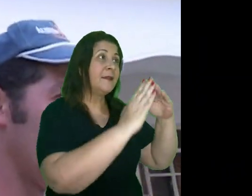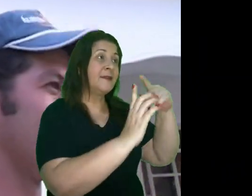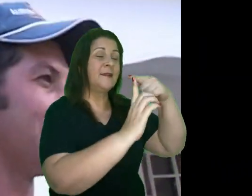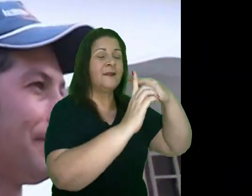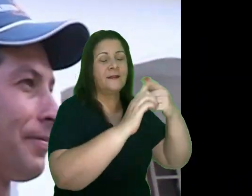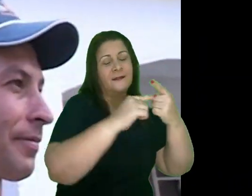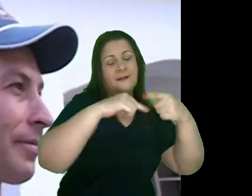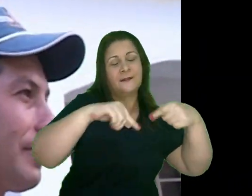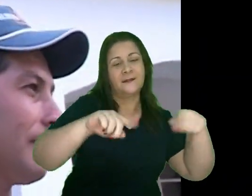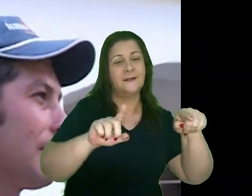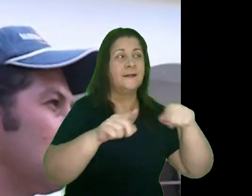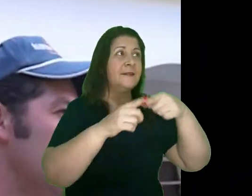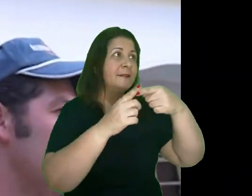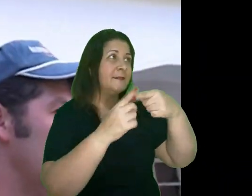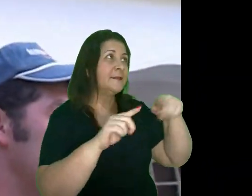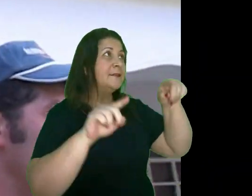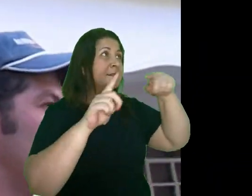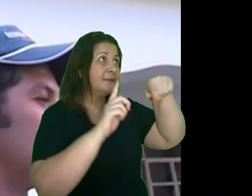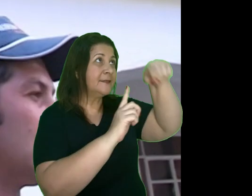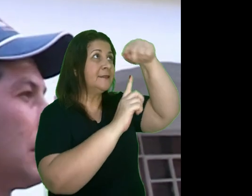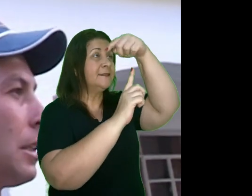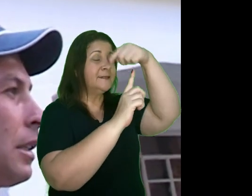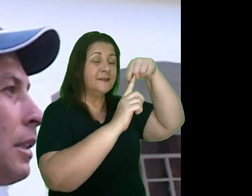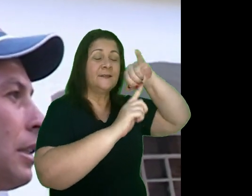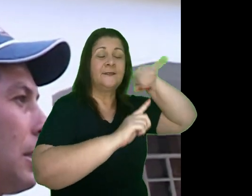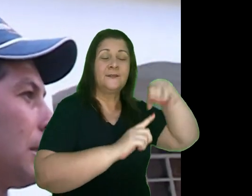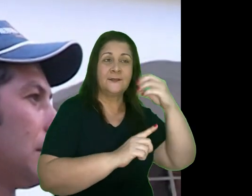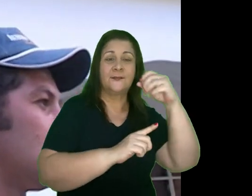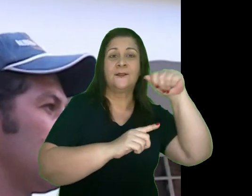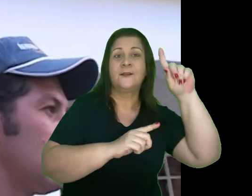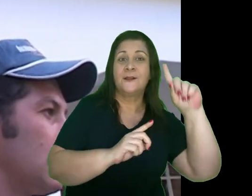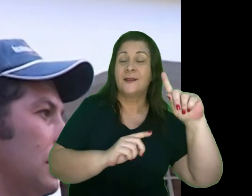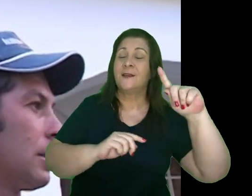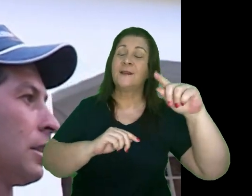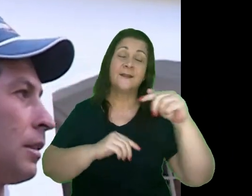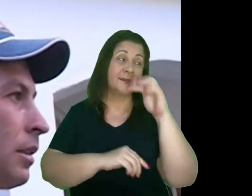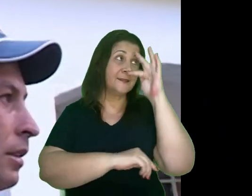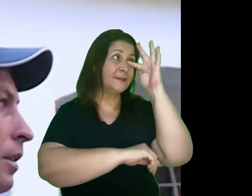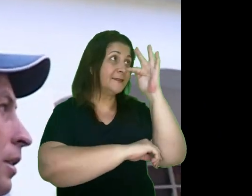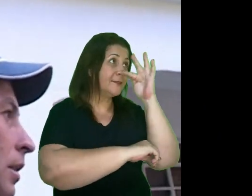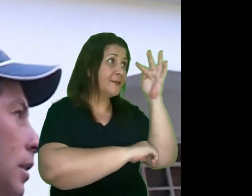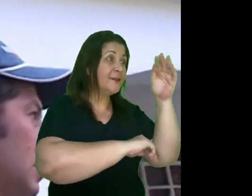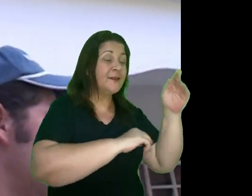é de São João, é de cravo, é de rosa, de